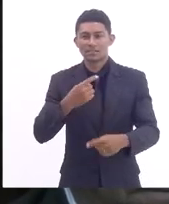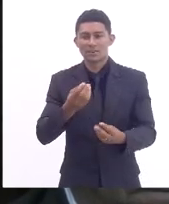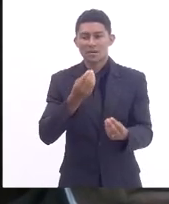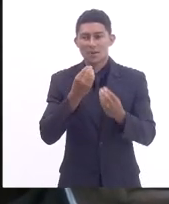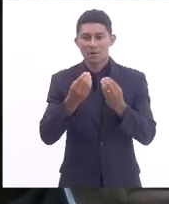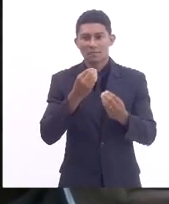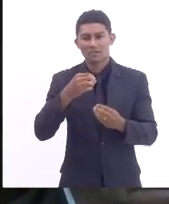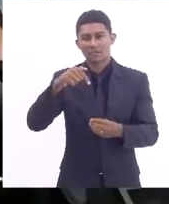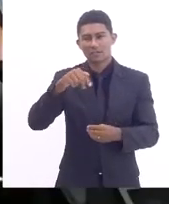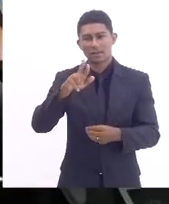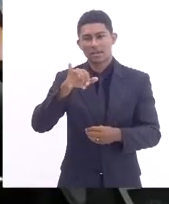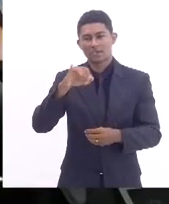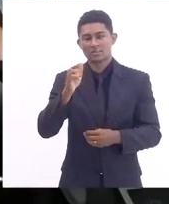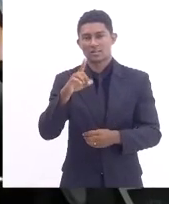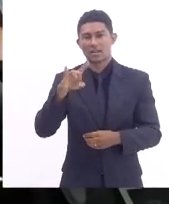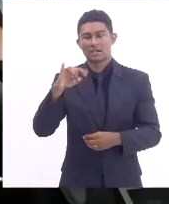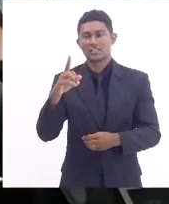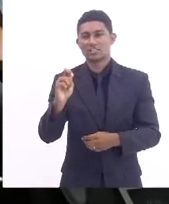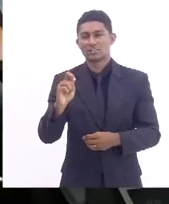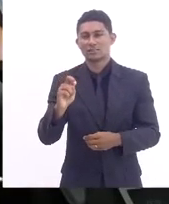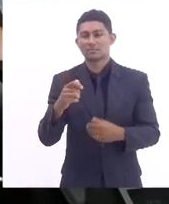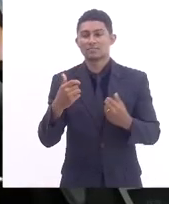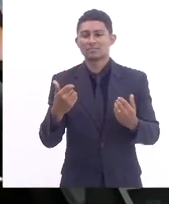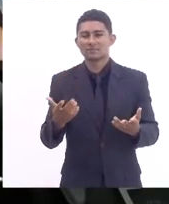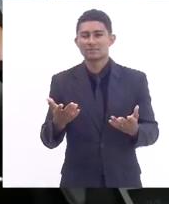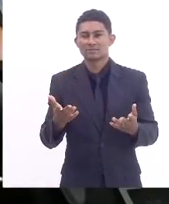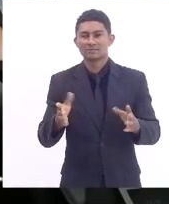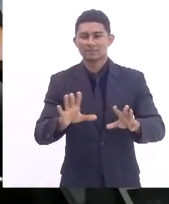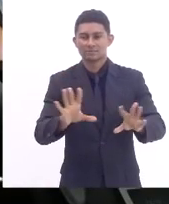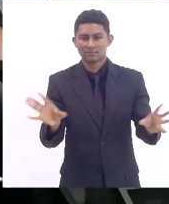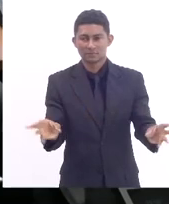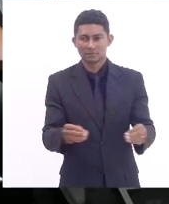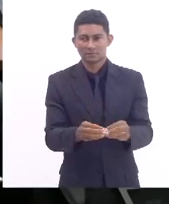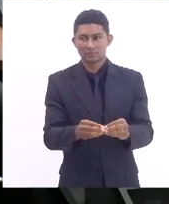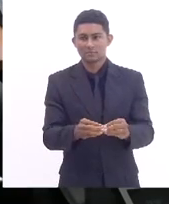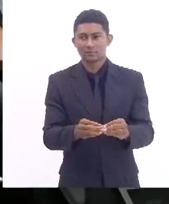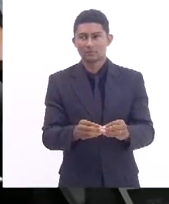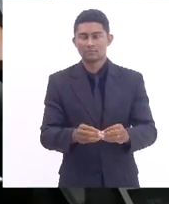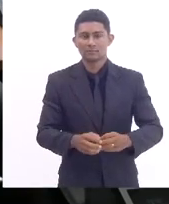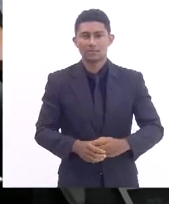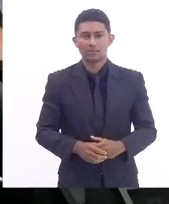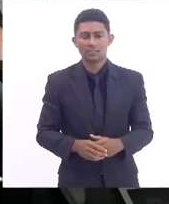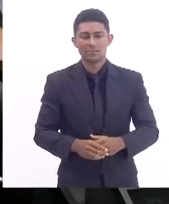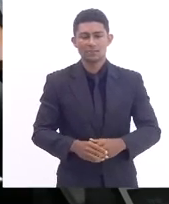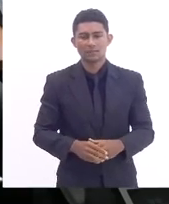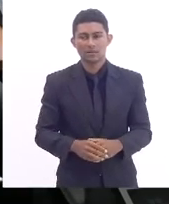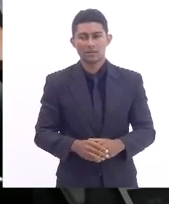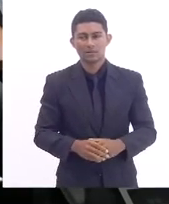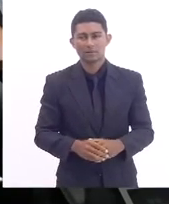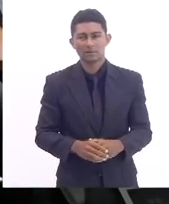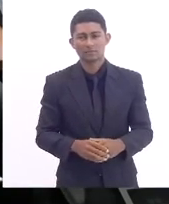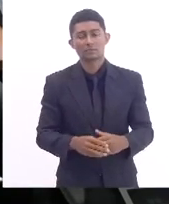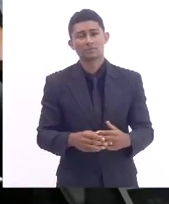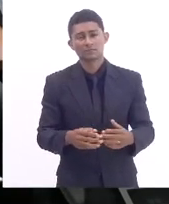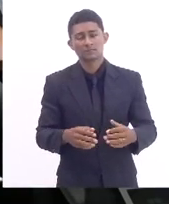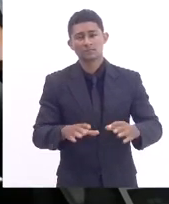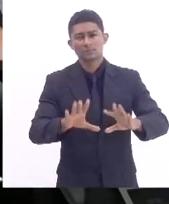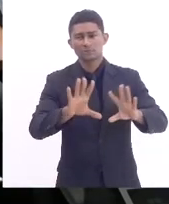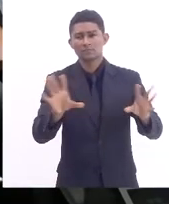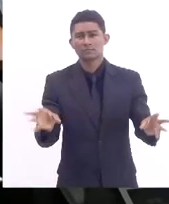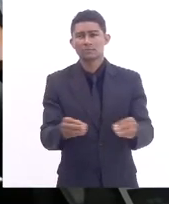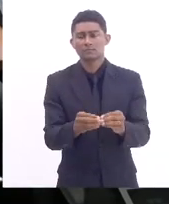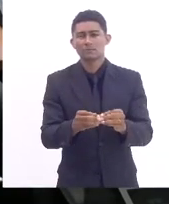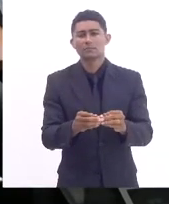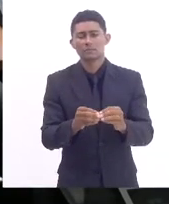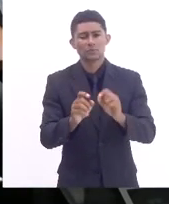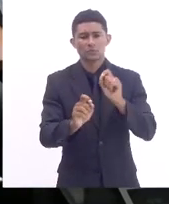bosona que eu não tem jeito pessoal para fechar eu queria deixar aqui um salve para fechar mesmo tá Deputado agora de verdade eu queria deixar aqui